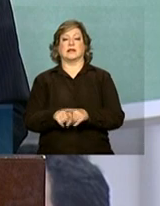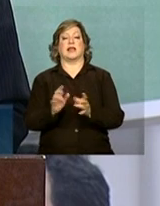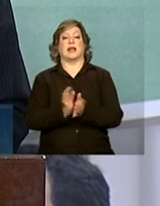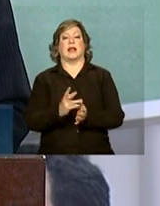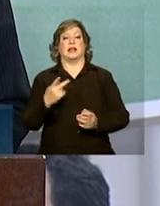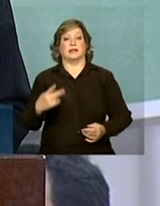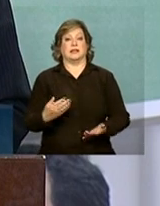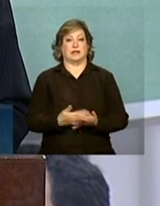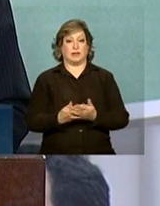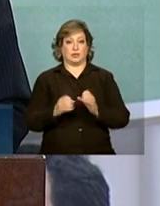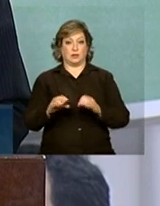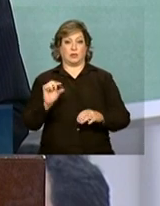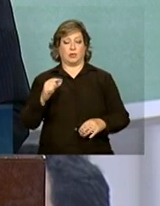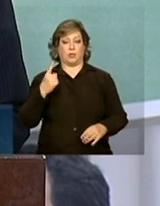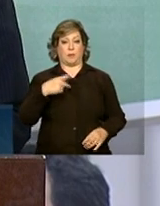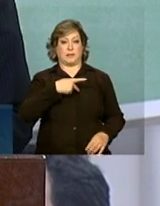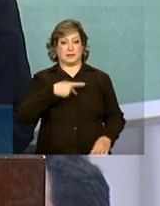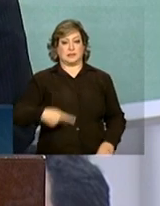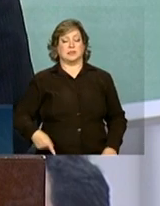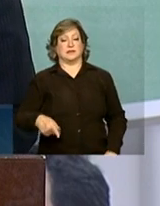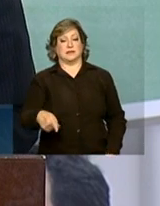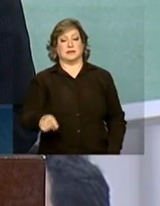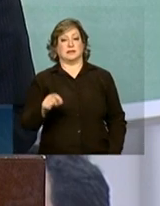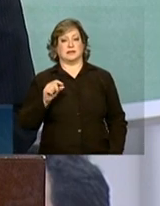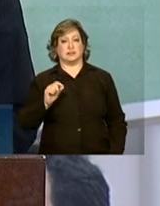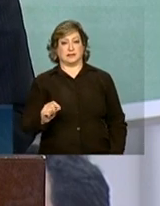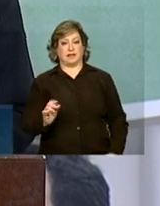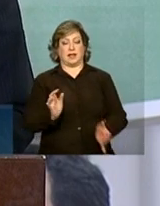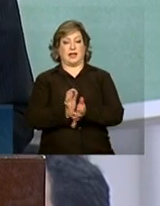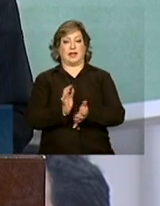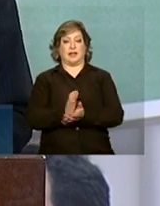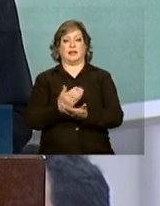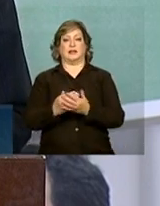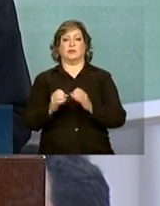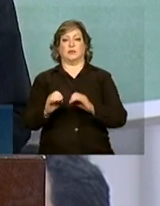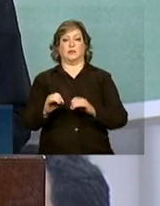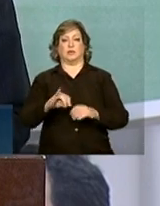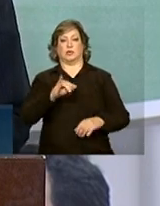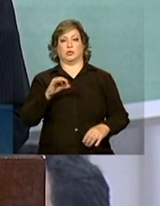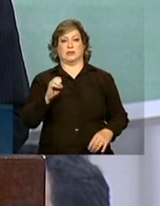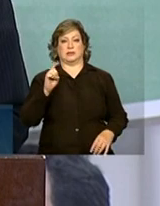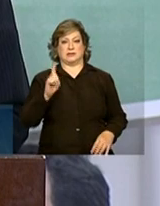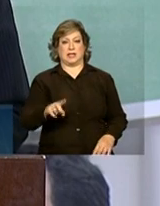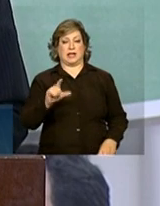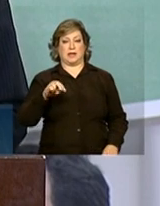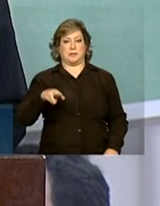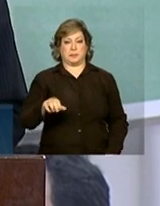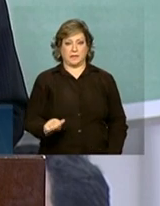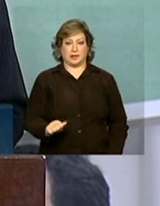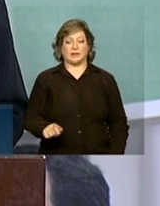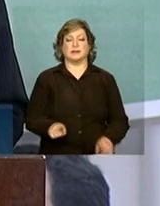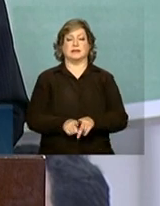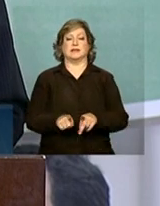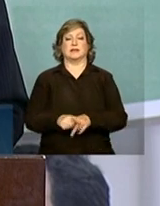educação, o presidente do Conselho Nacional de Educação, que vai ter um papel fundamental, José Fernandes de Lima, e a nossa equipe,